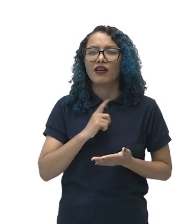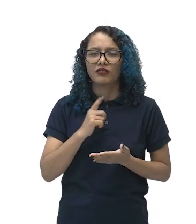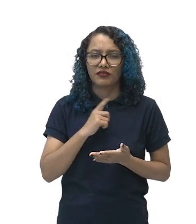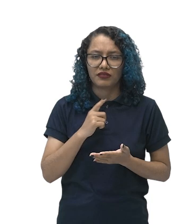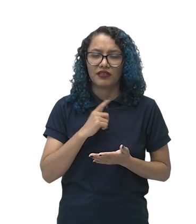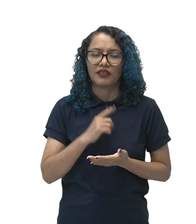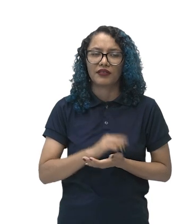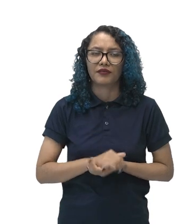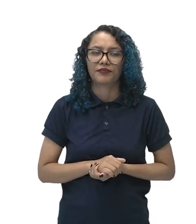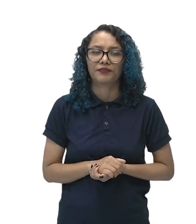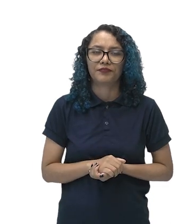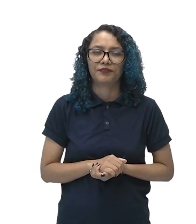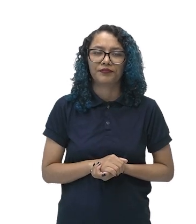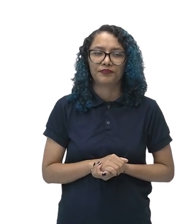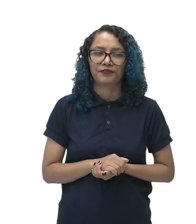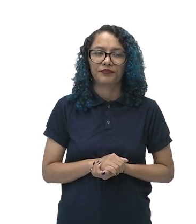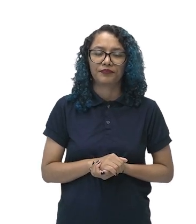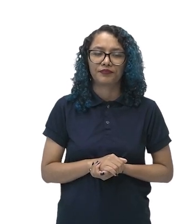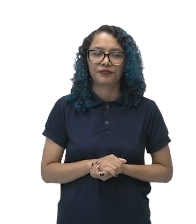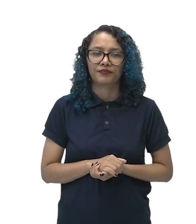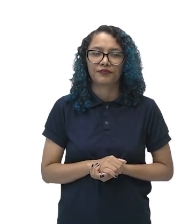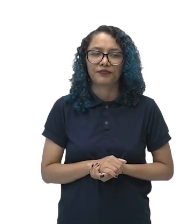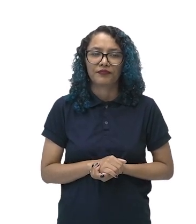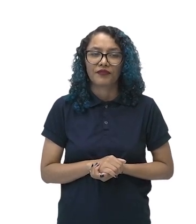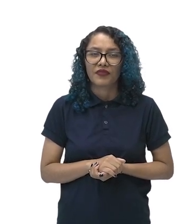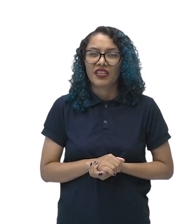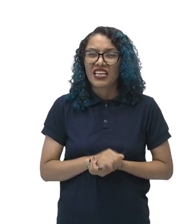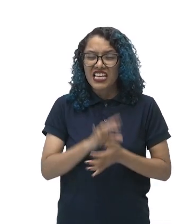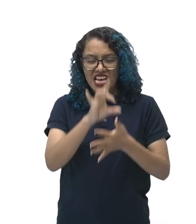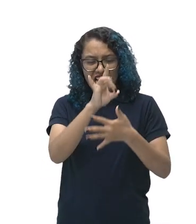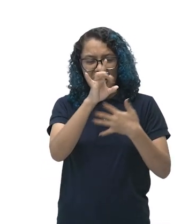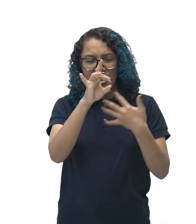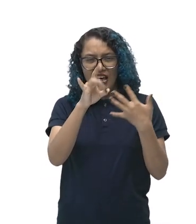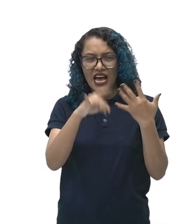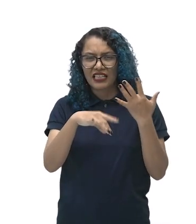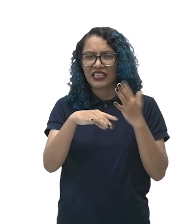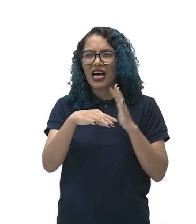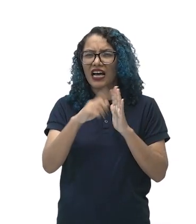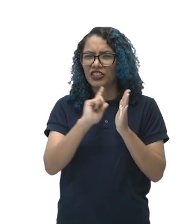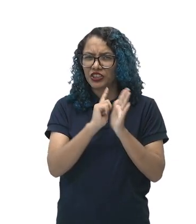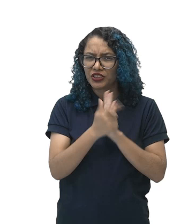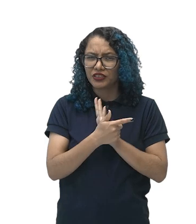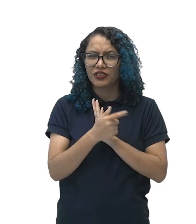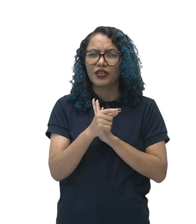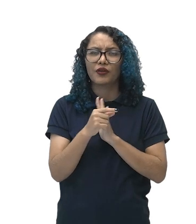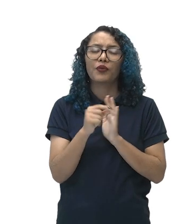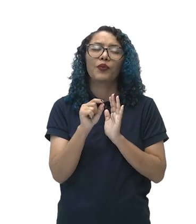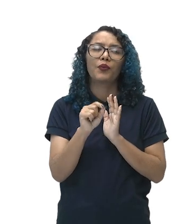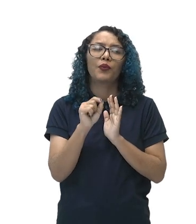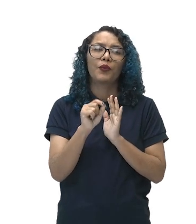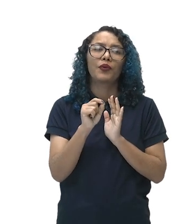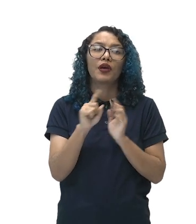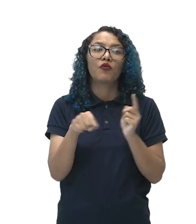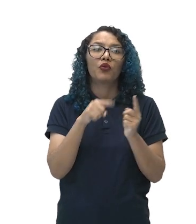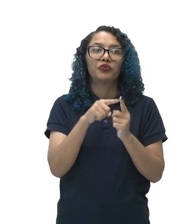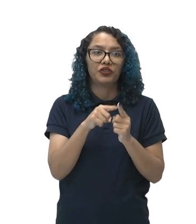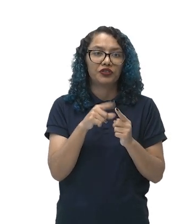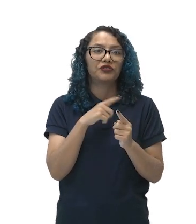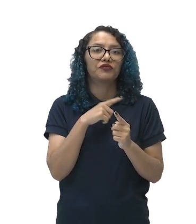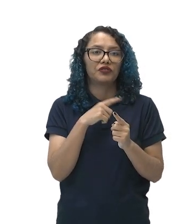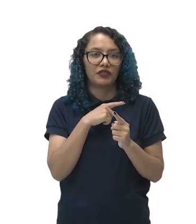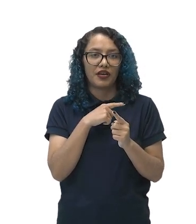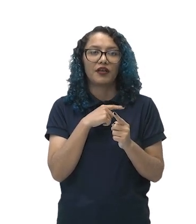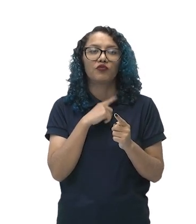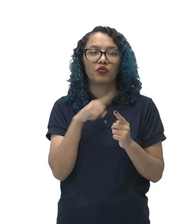mais variados possíveis. E cada um deles vai trazer para nós um objetivo. Eles